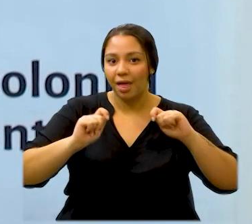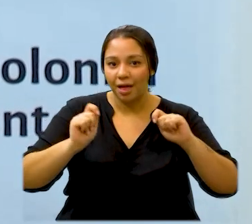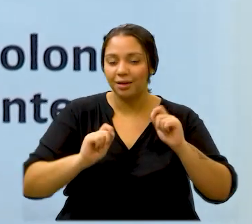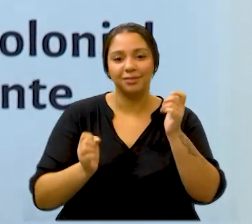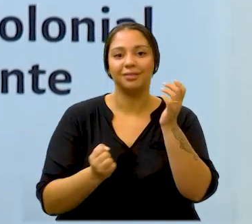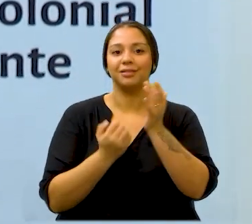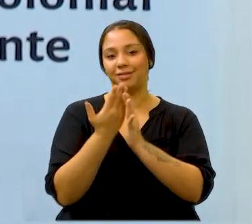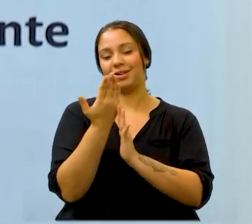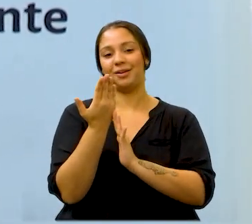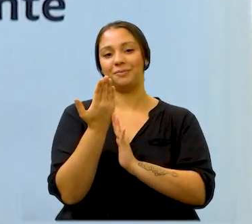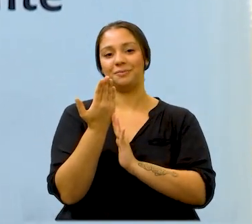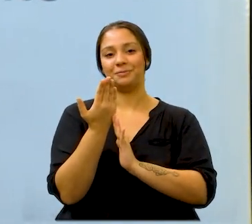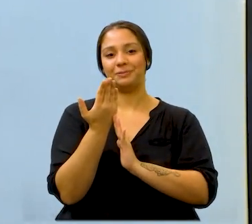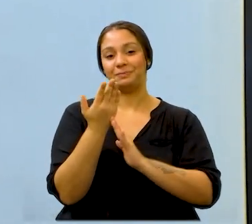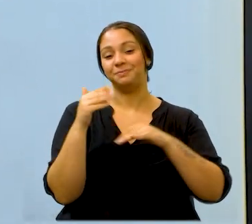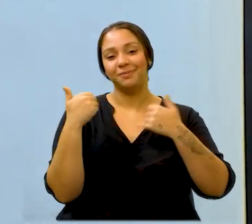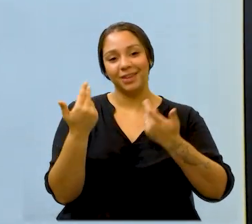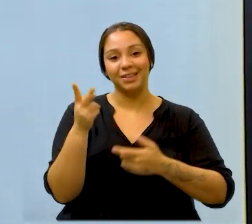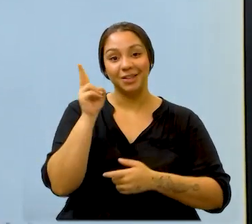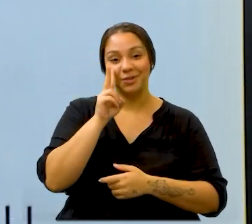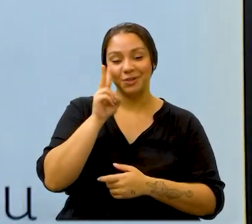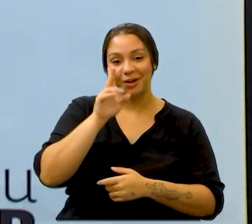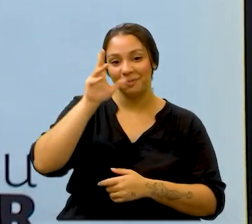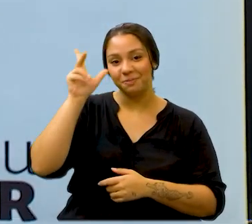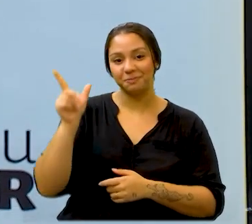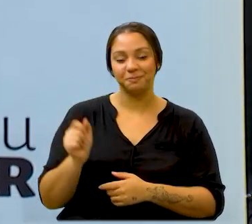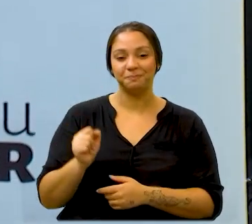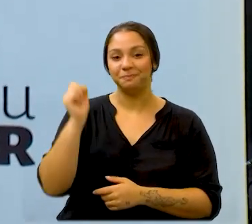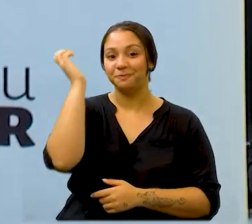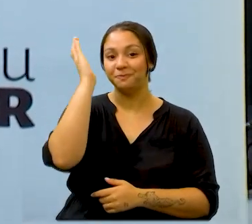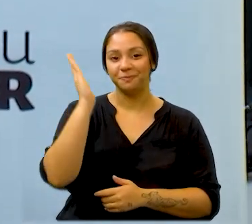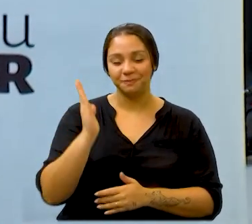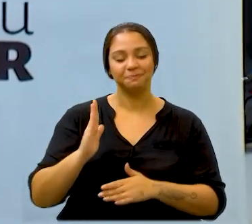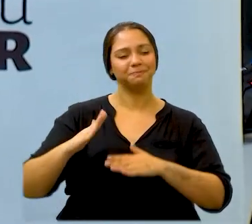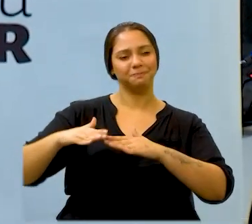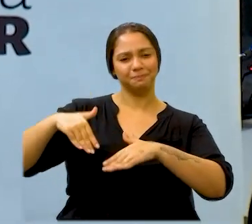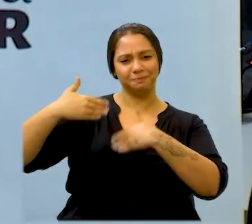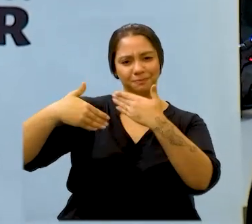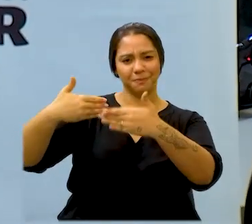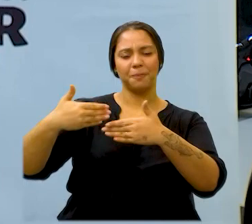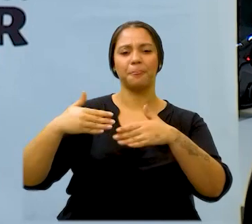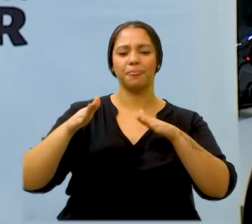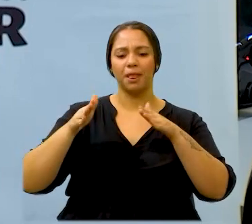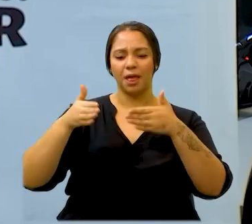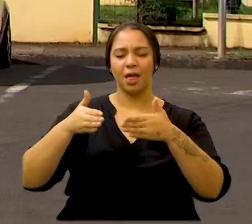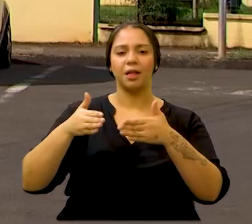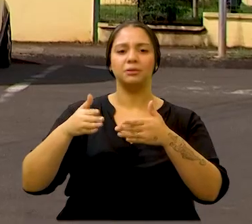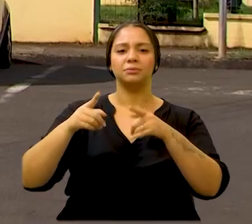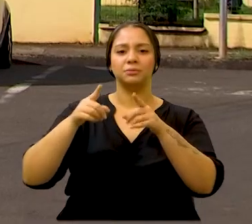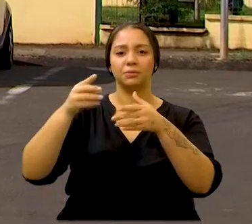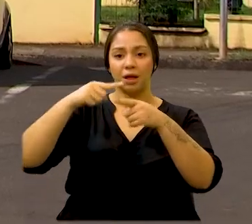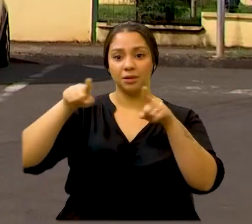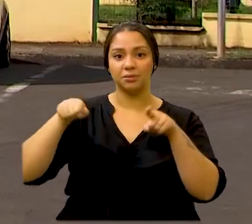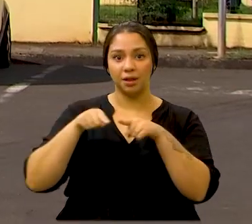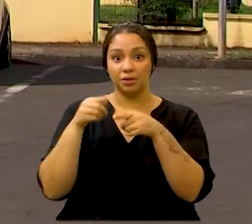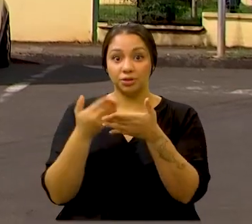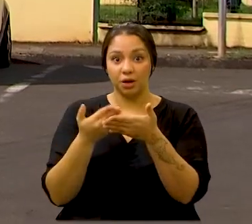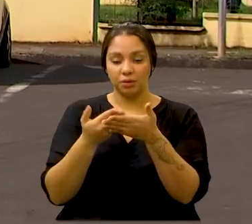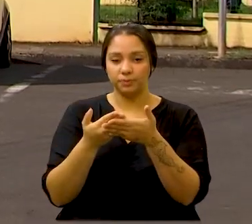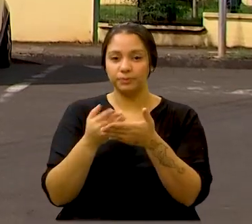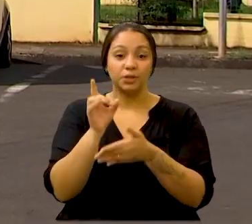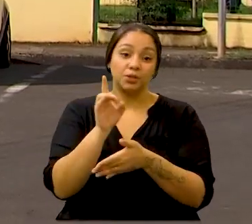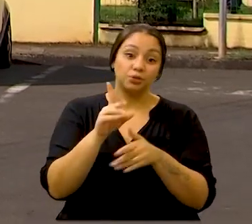possíveis para se construir para que a história e cultura africana e afro-brasileira seja trabalhada no âmbito da sala de aula. Então, essas são só